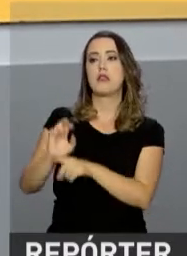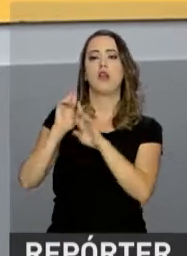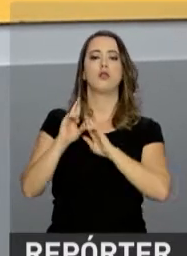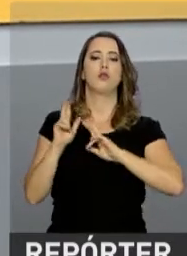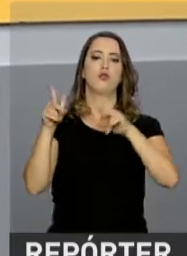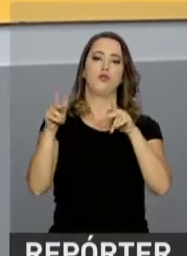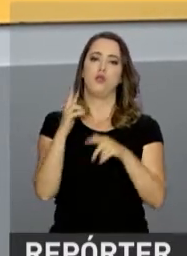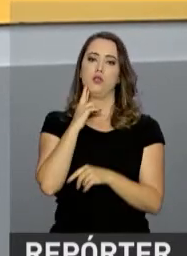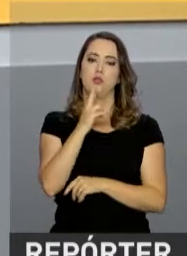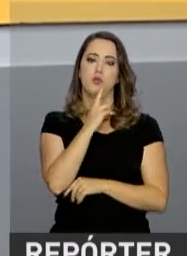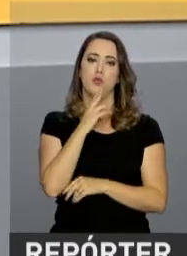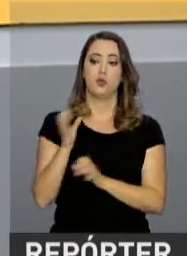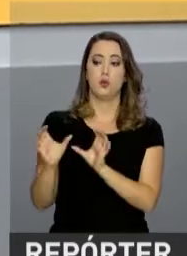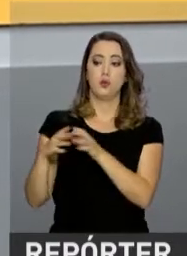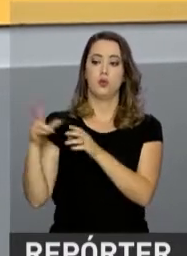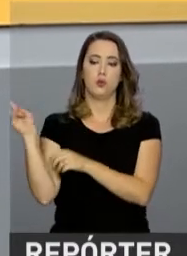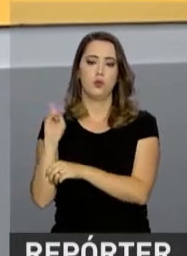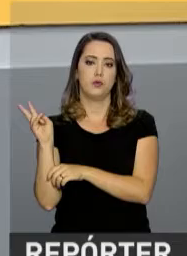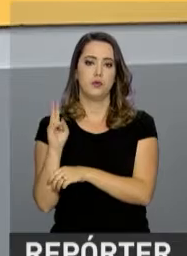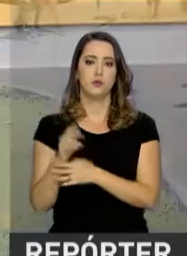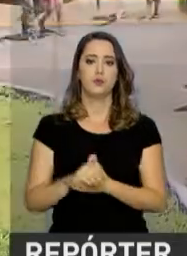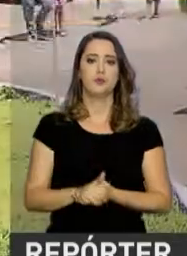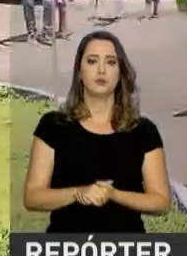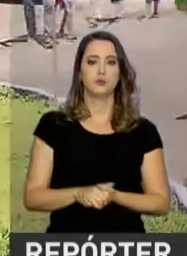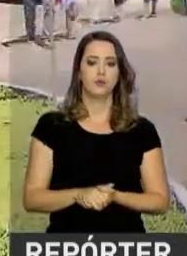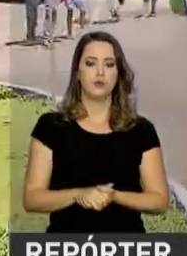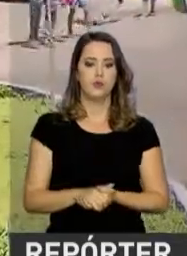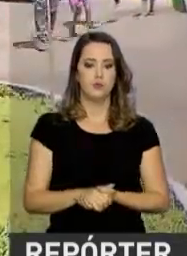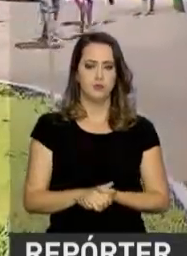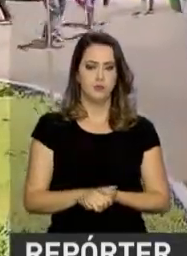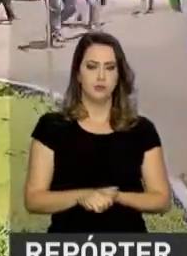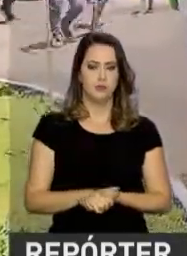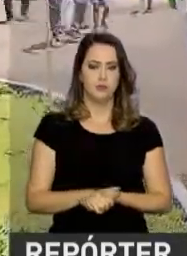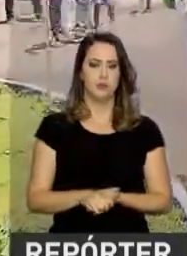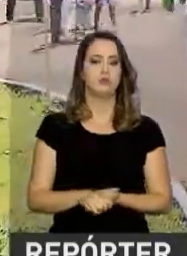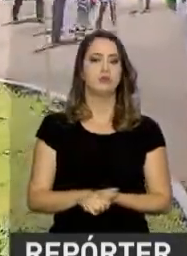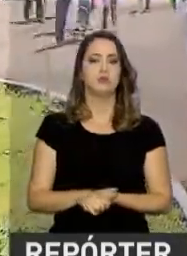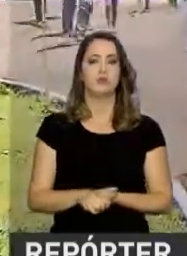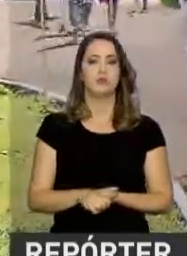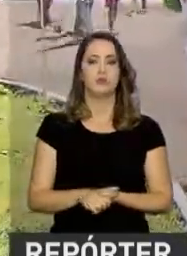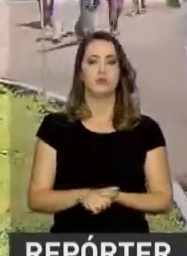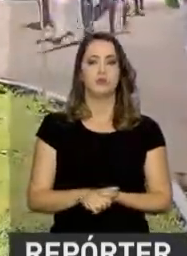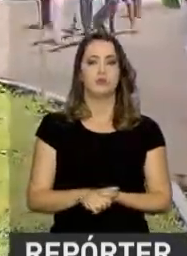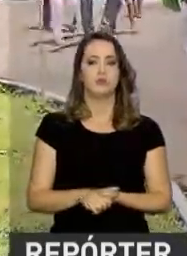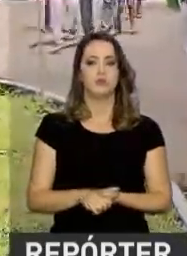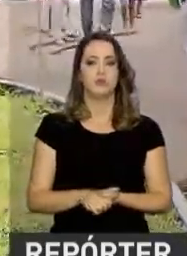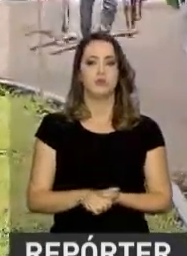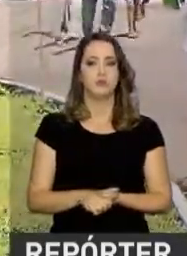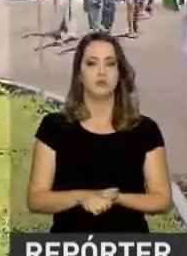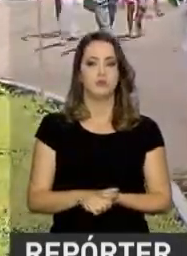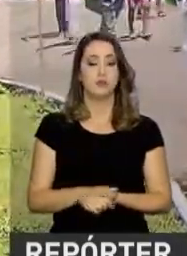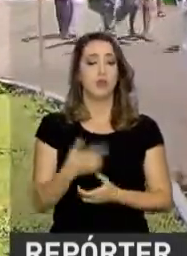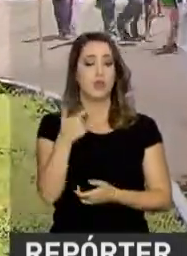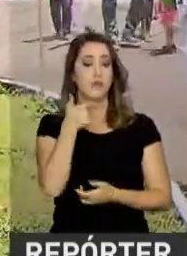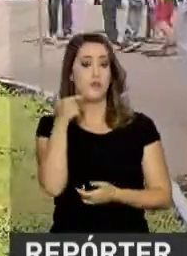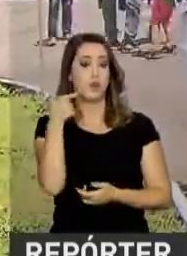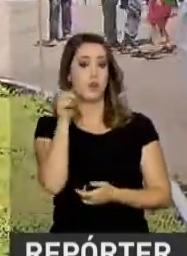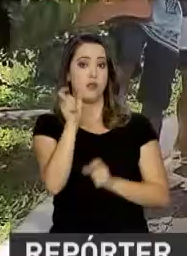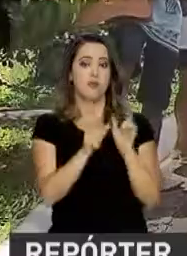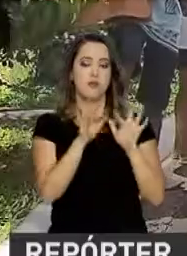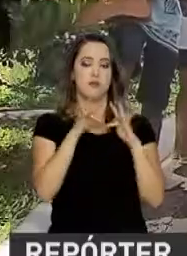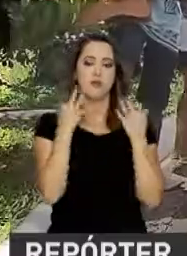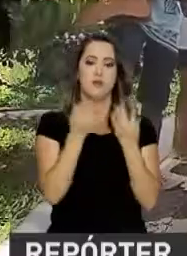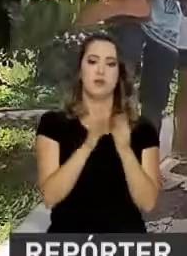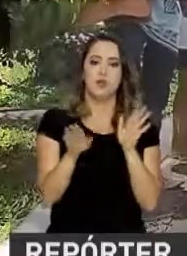também embarcou neste voo até Manaus. Quem vê os sorrisos dessas